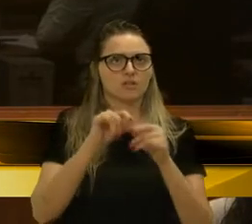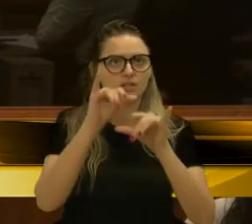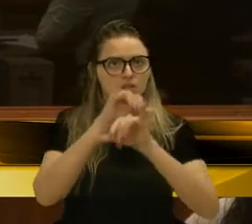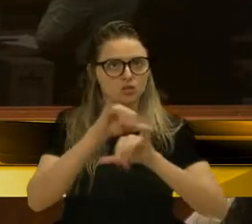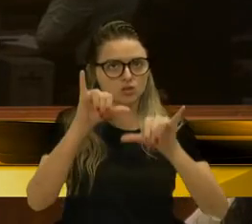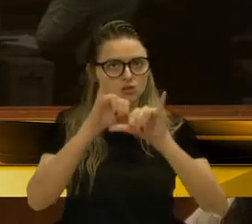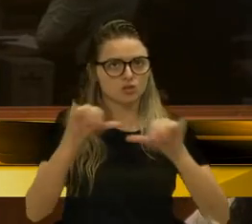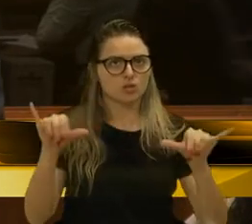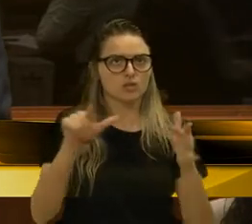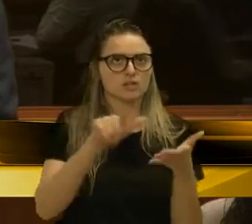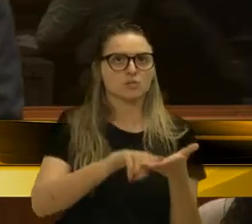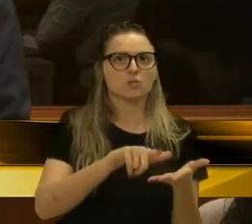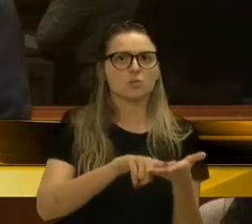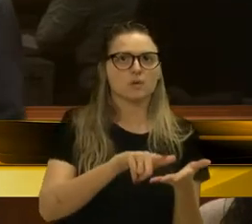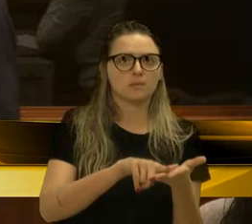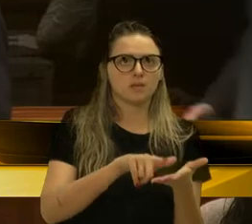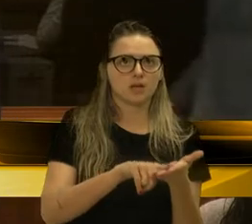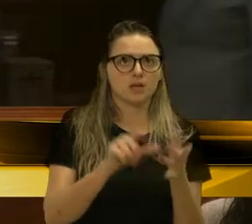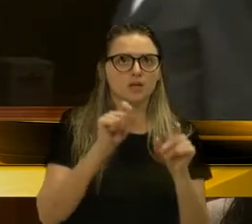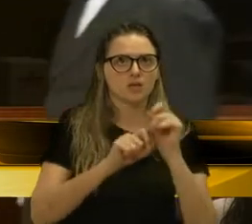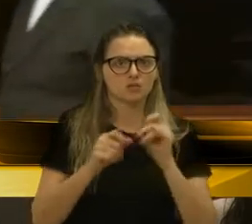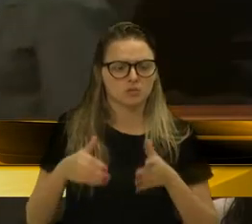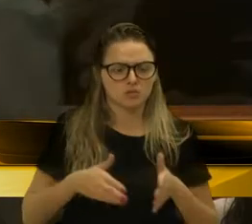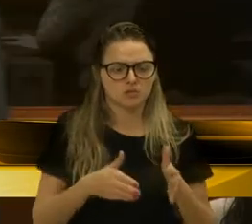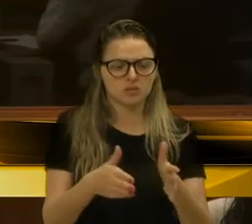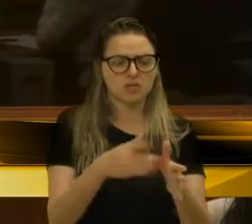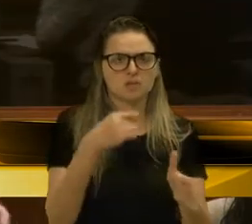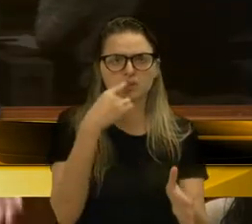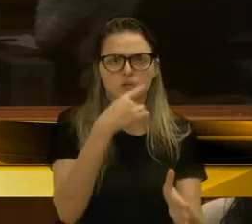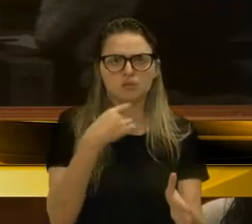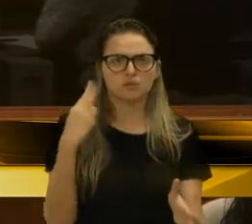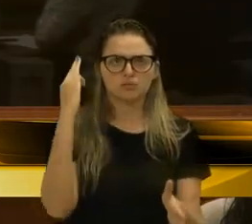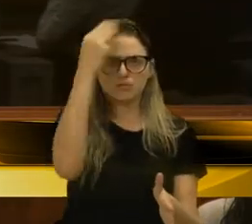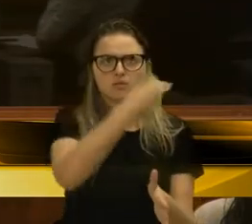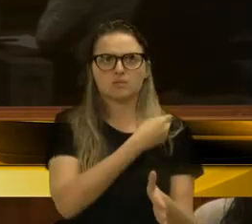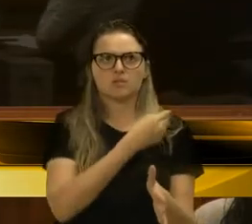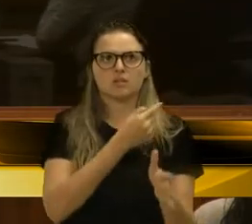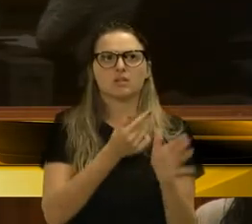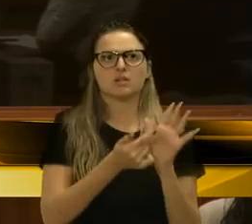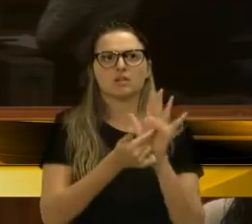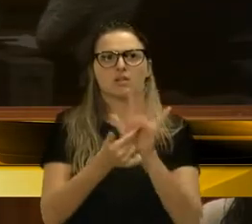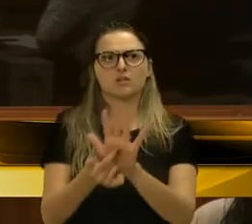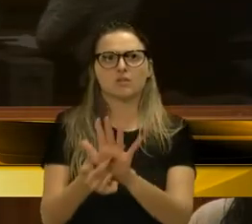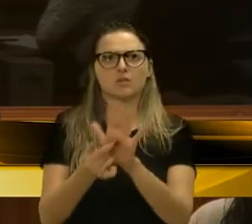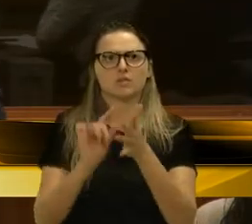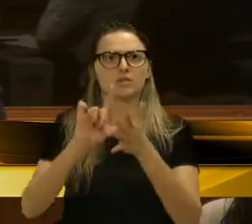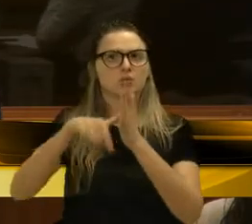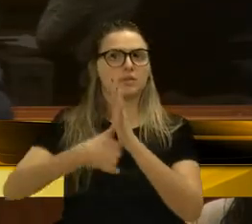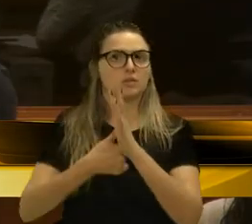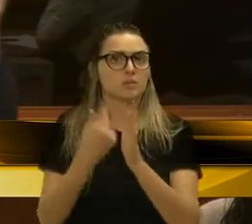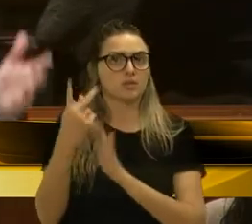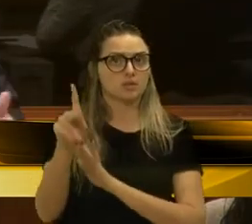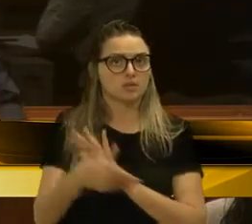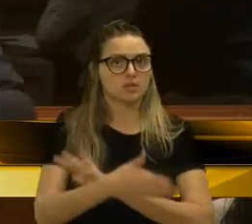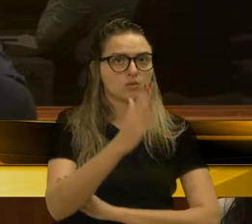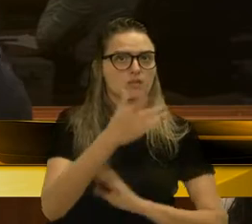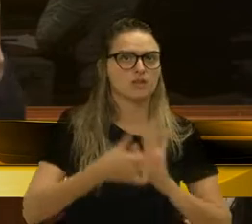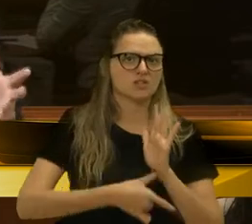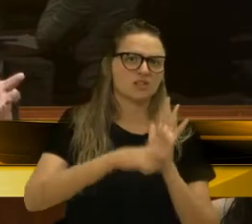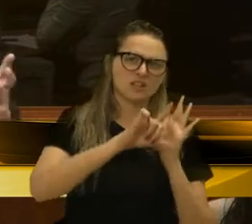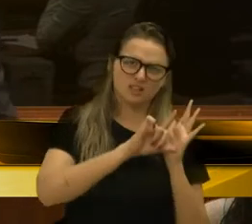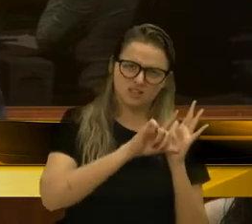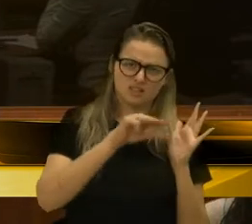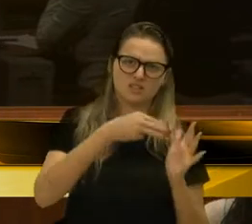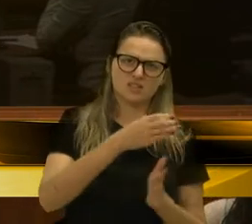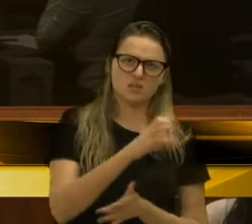do folder dos Caminhos de Caravaggio, roteiro que foi lançado posteriormente à sua viagem em maio. Antes da sua viagem, em